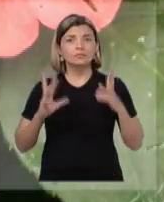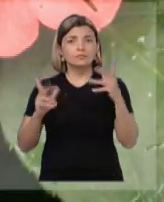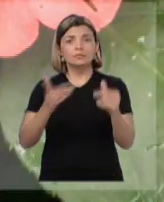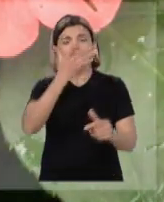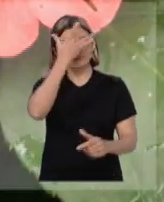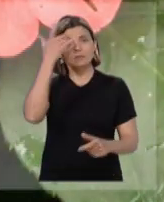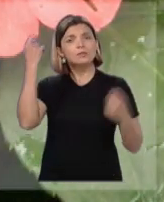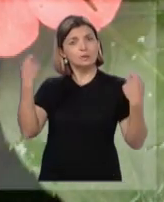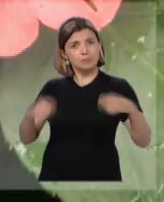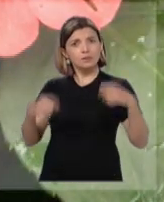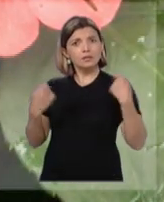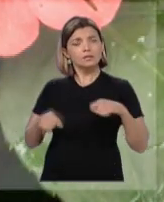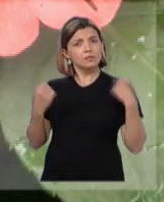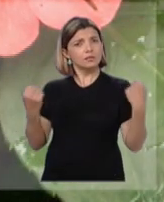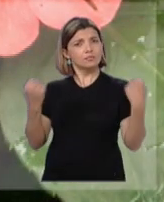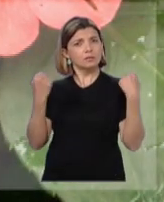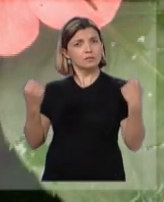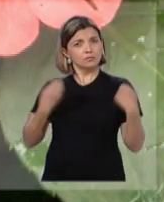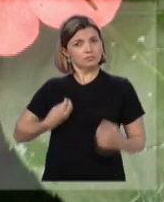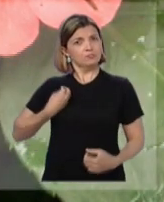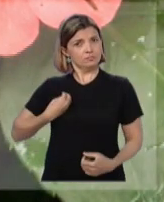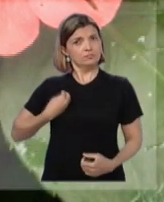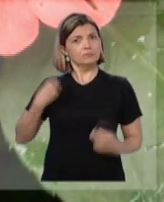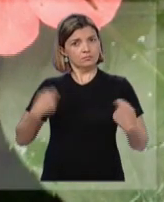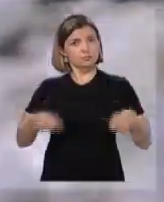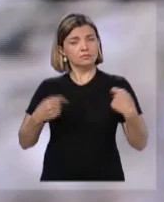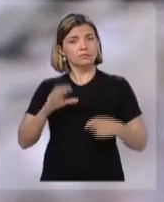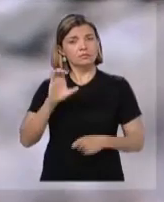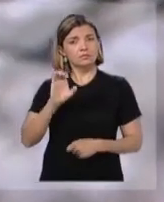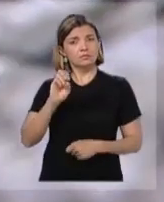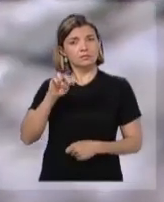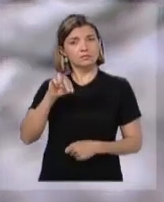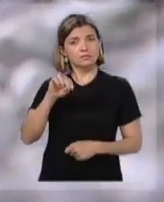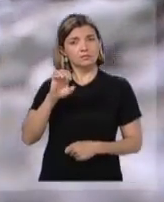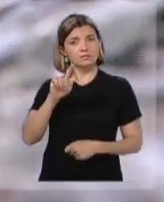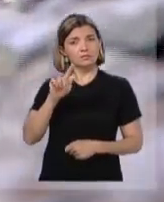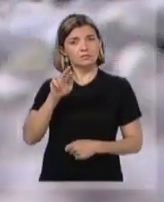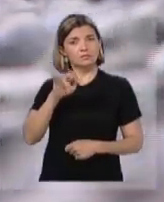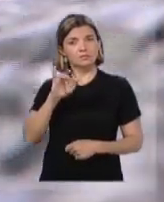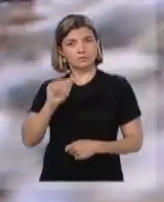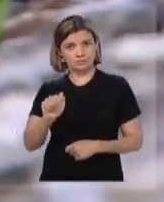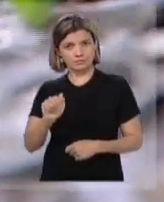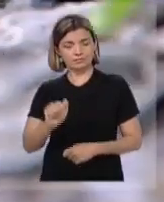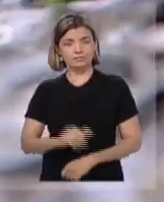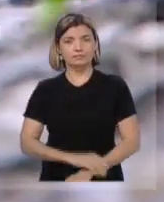Todos os seres vivos precisam de energia para sobreviver.